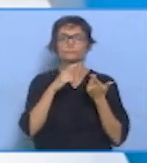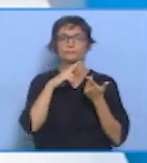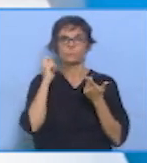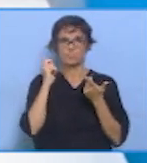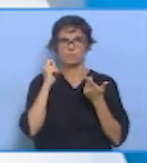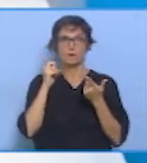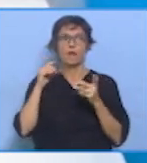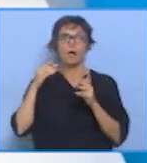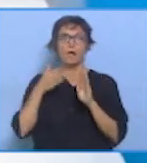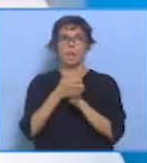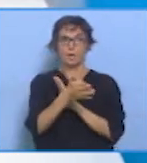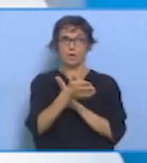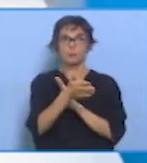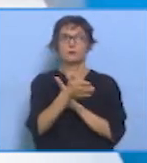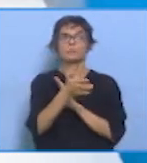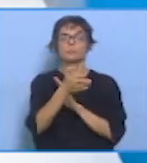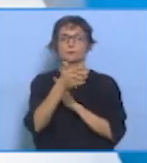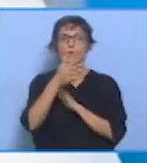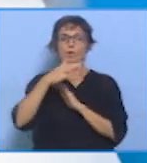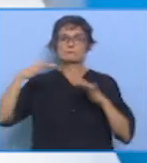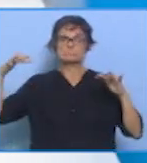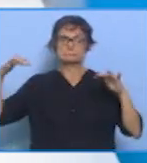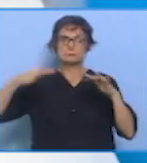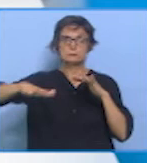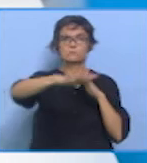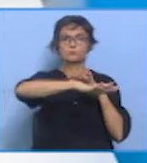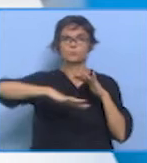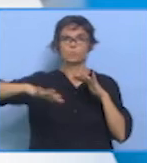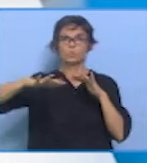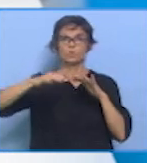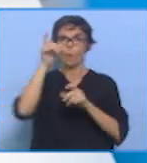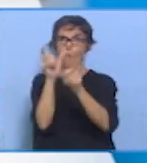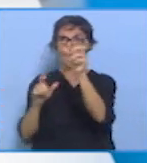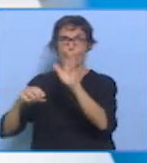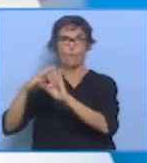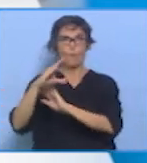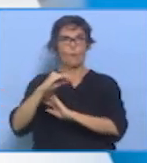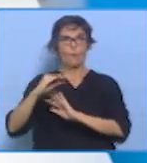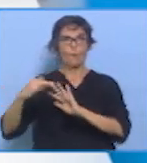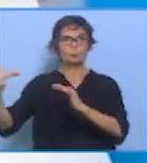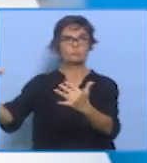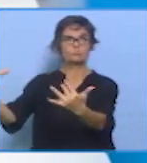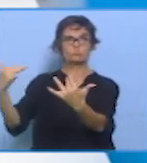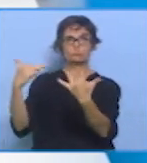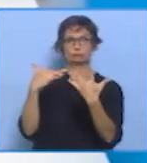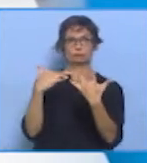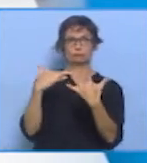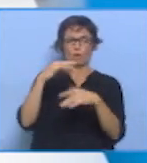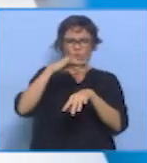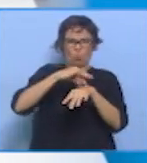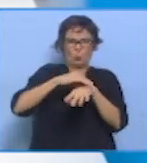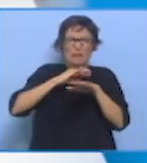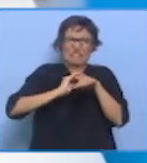Ao entrar numa povoação, vieram ao seu encontro 10 leprosos. Conservando-se à distância, disseram em alta